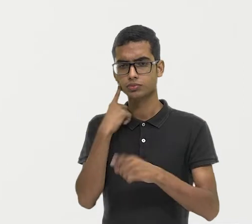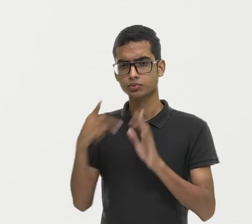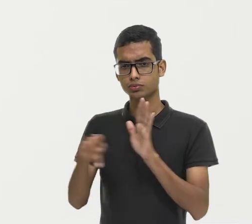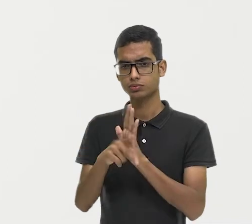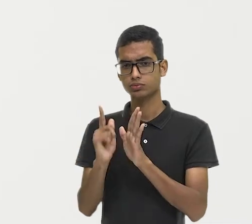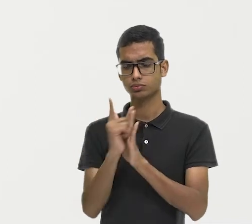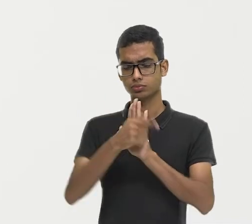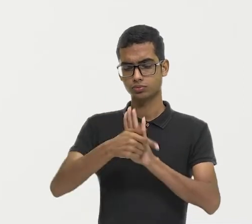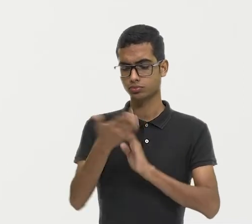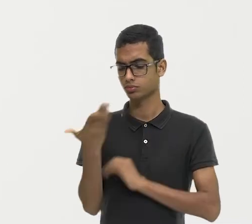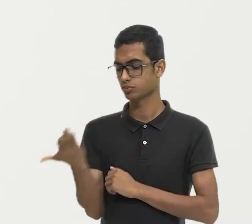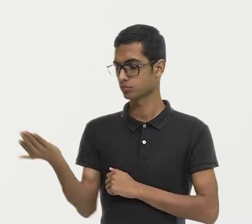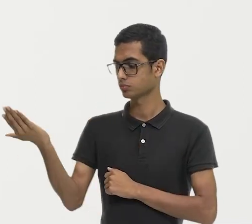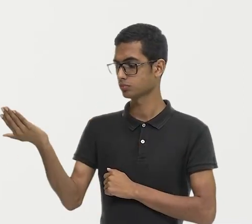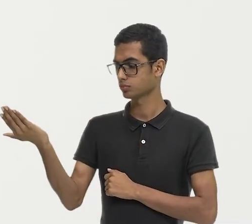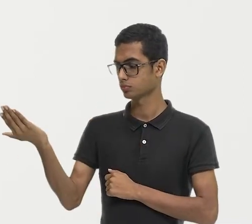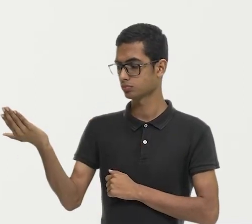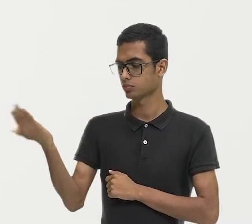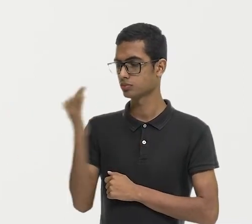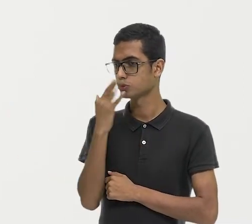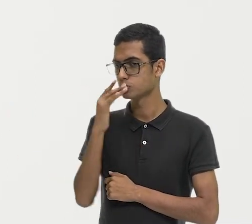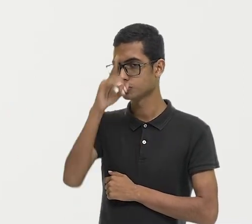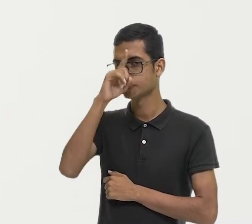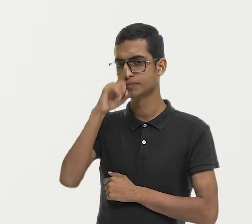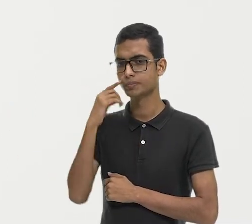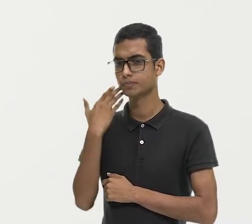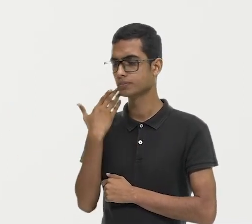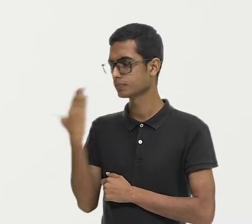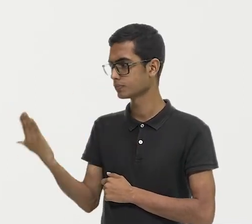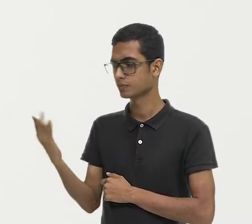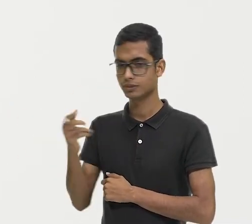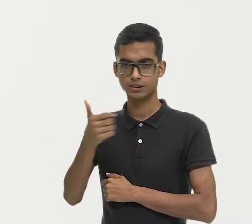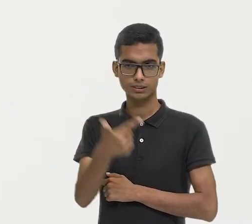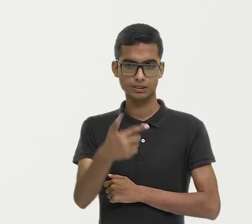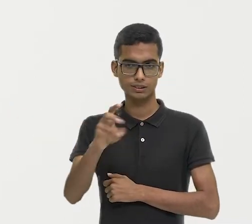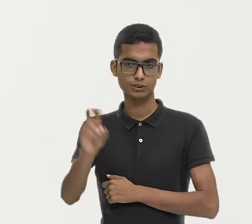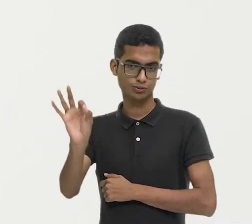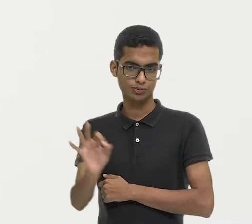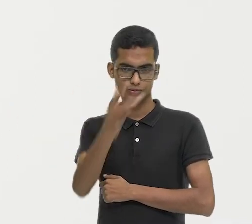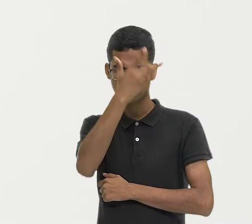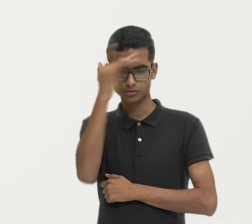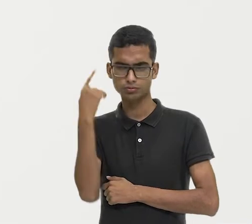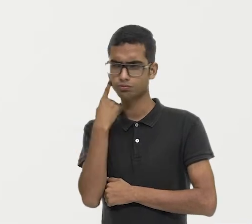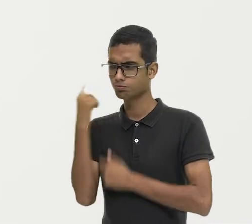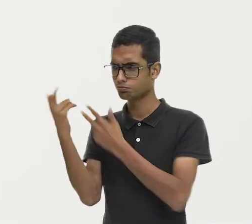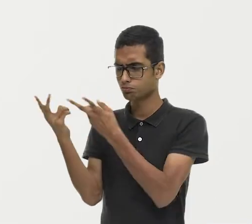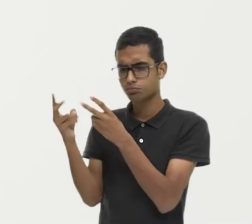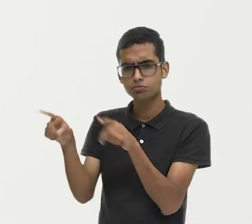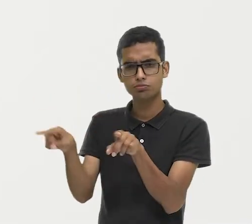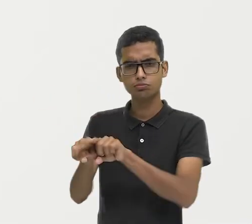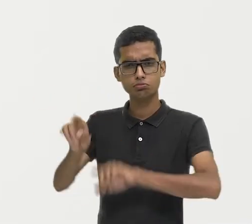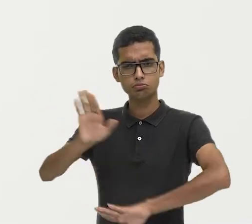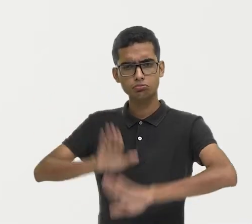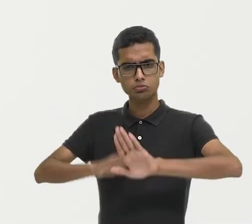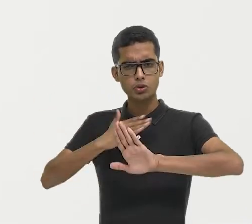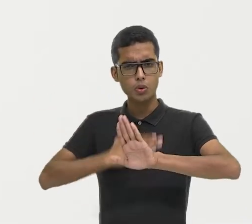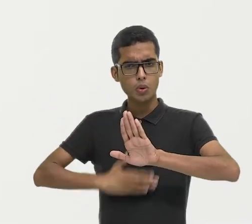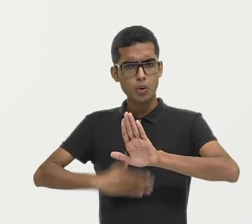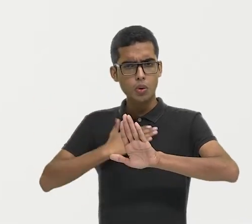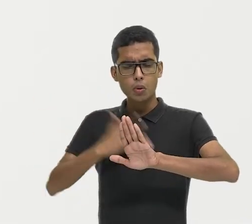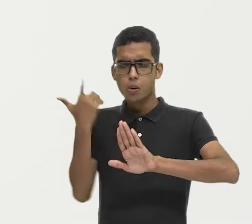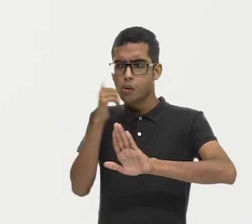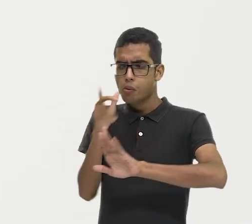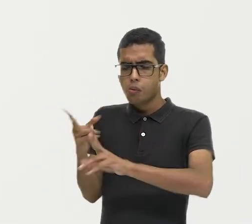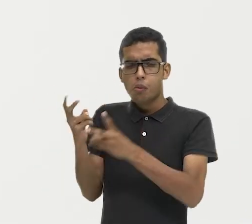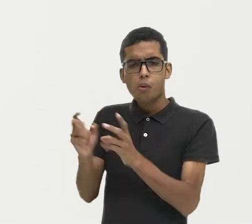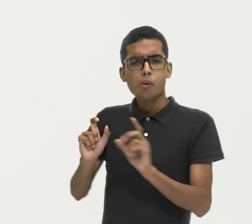de comédia é essa parte aqui em amarelo. E se você reparar bem e analisar com bastante calma e cuidado,